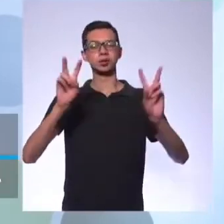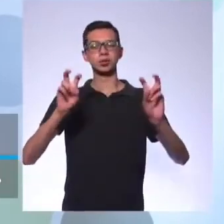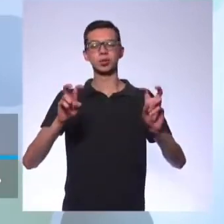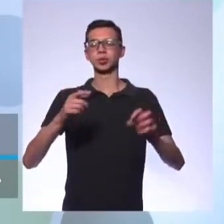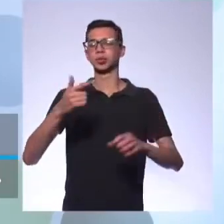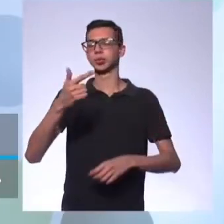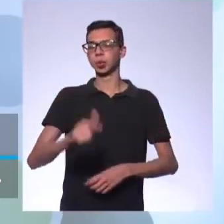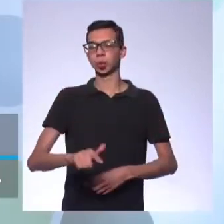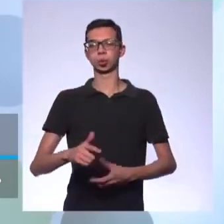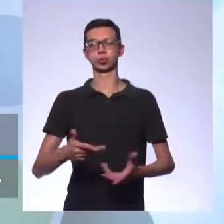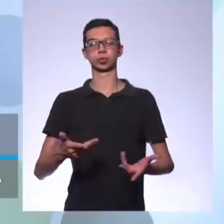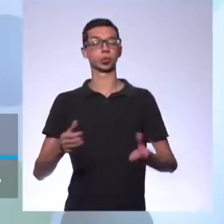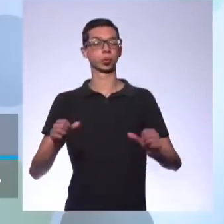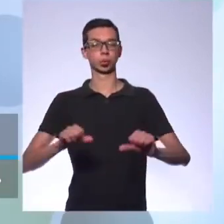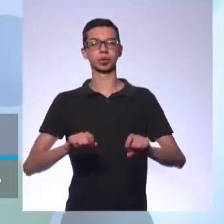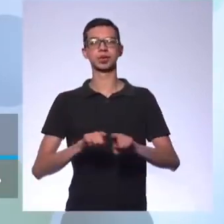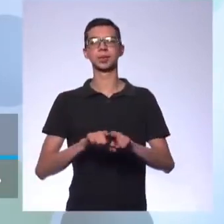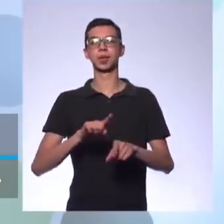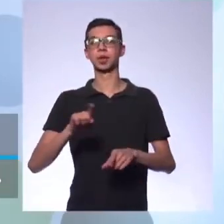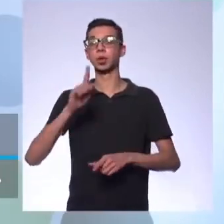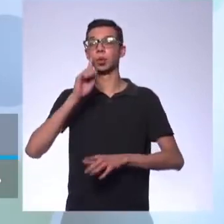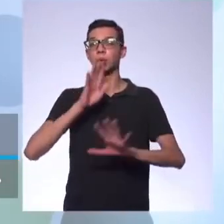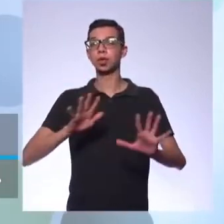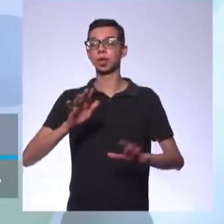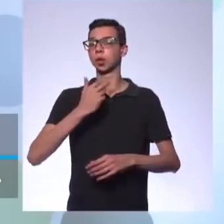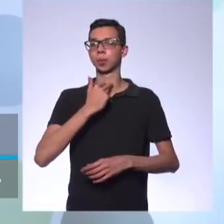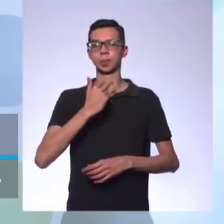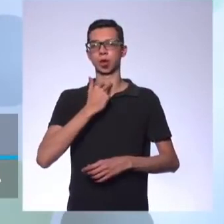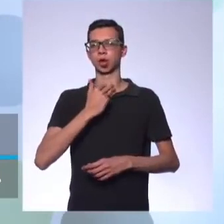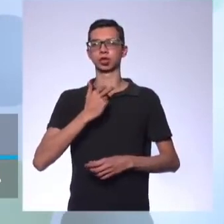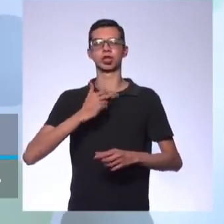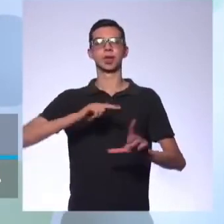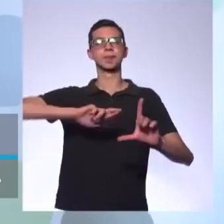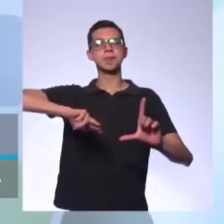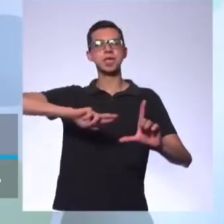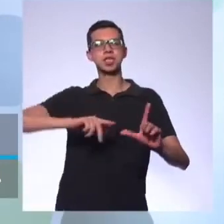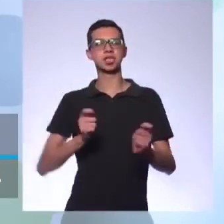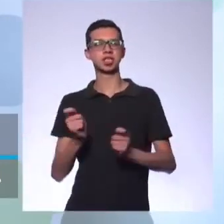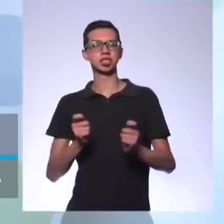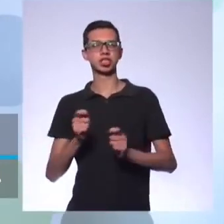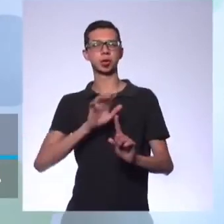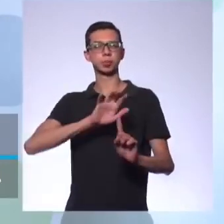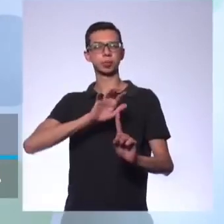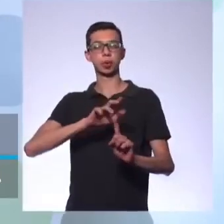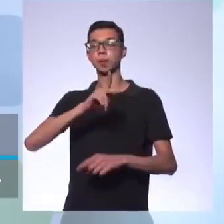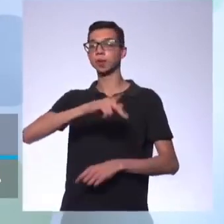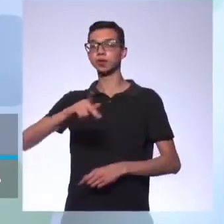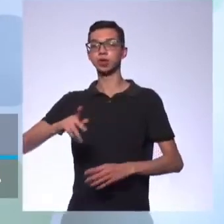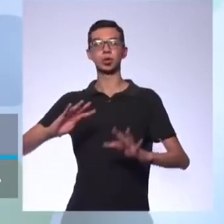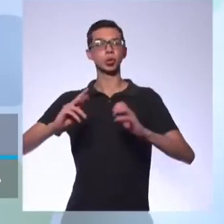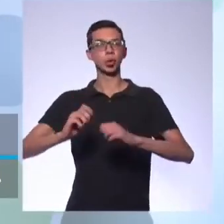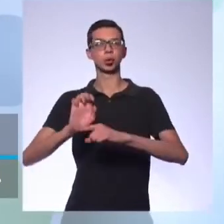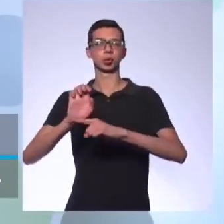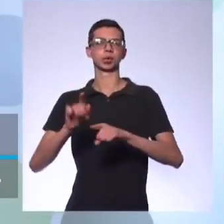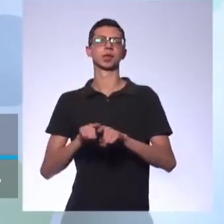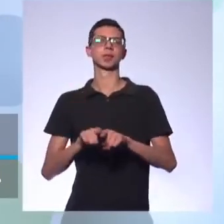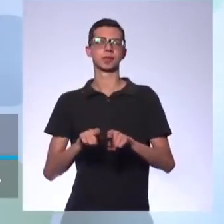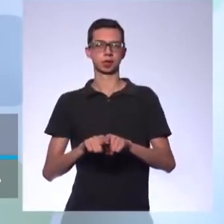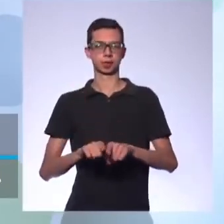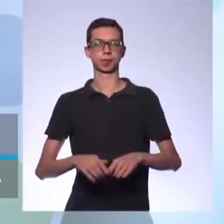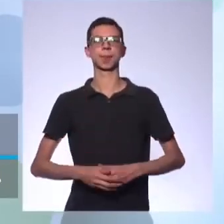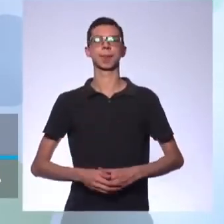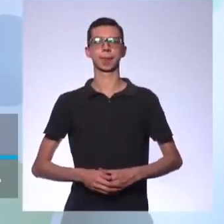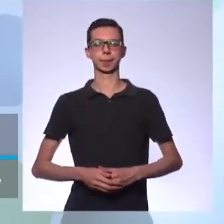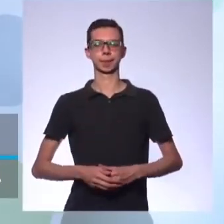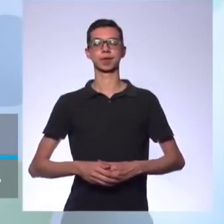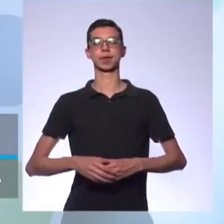não ser manipulado por todos, por mídia, governos, estados, professores, todo mundo, mercado